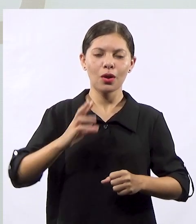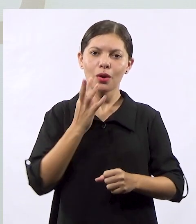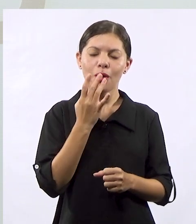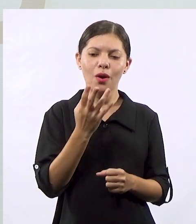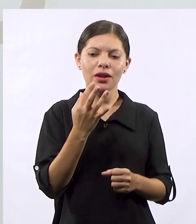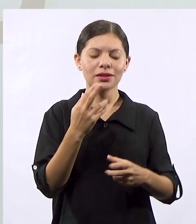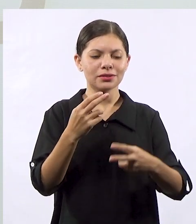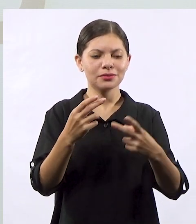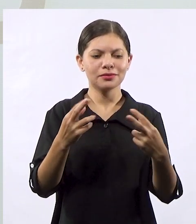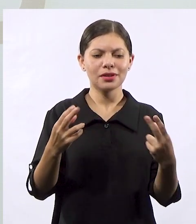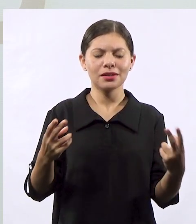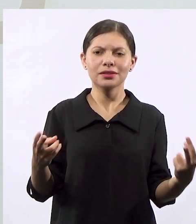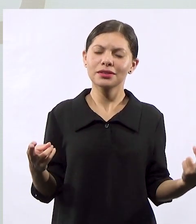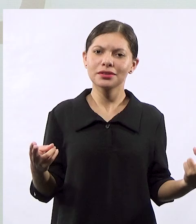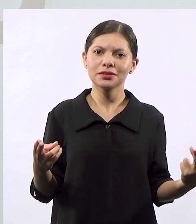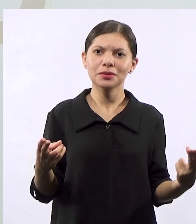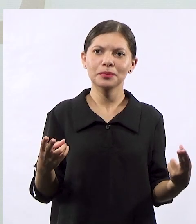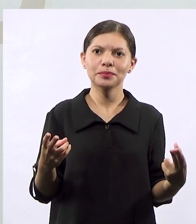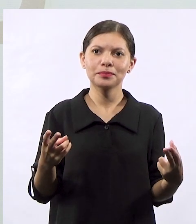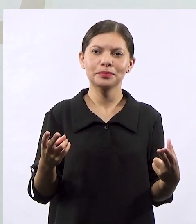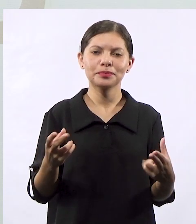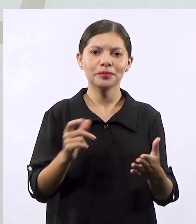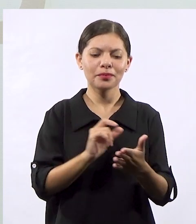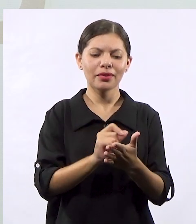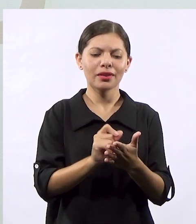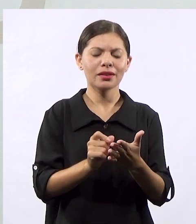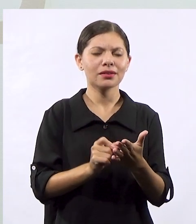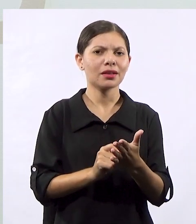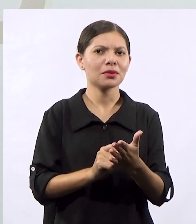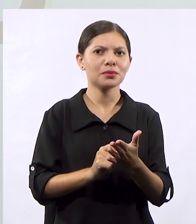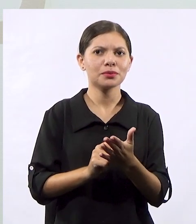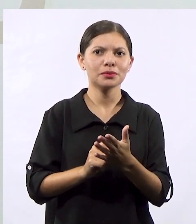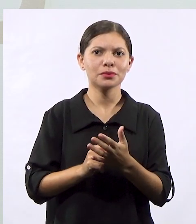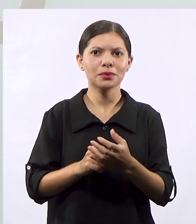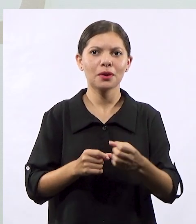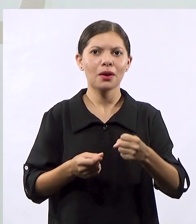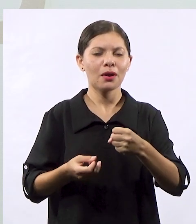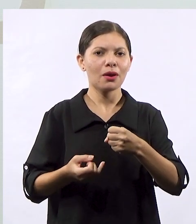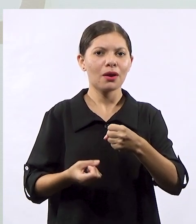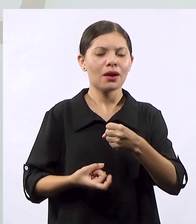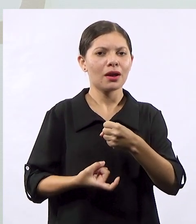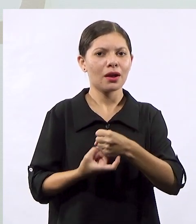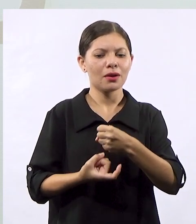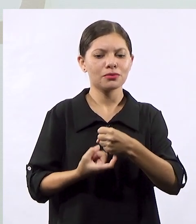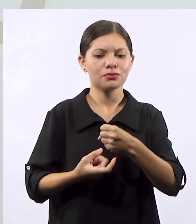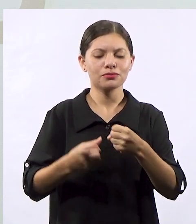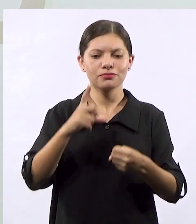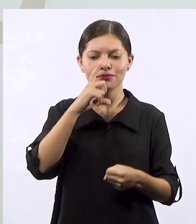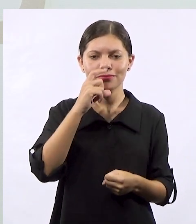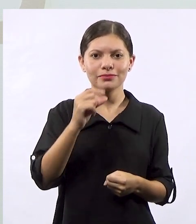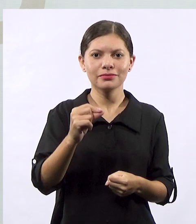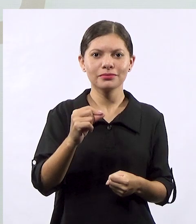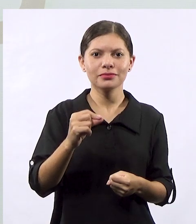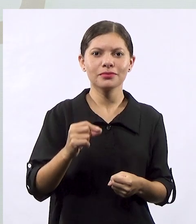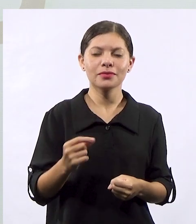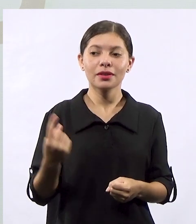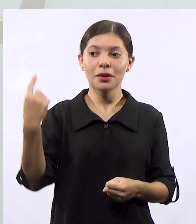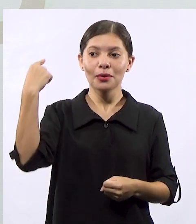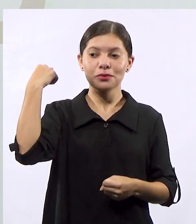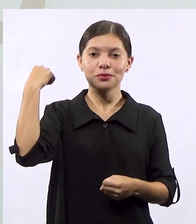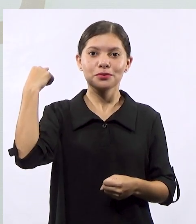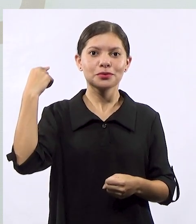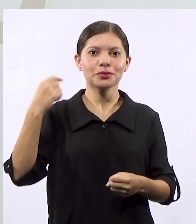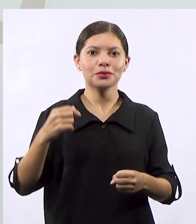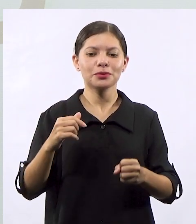estampa colorida de caju e tucanos, e ao fundo está